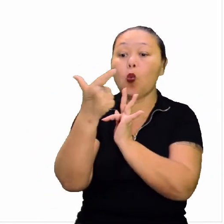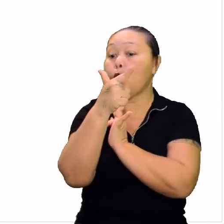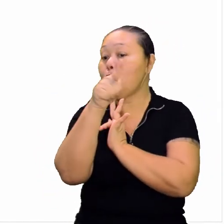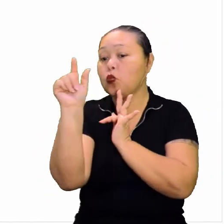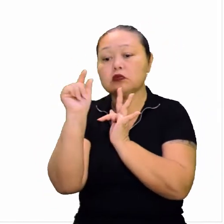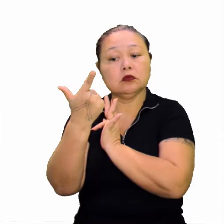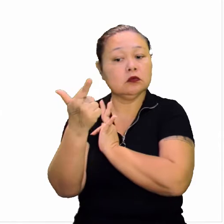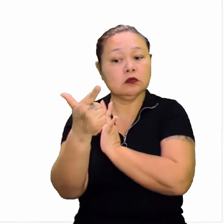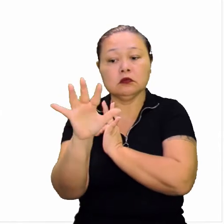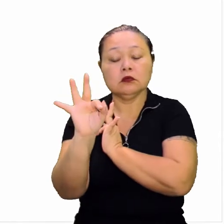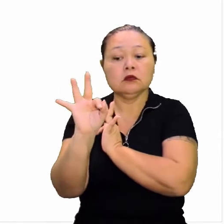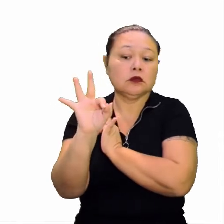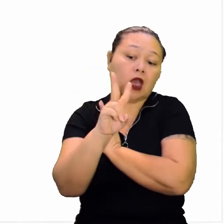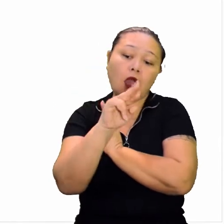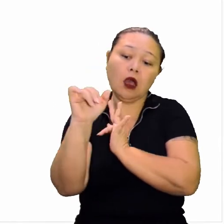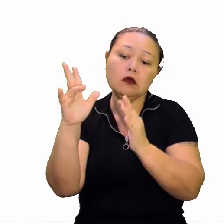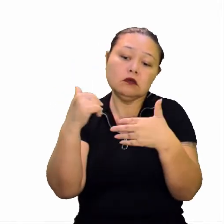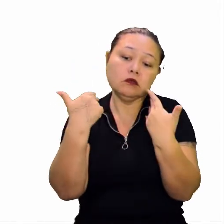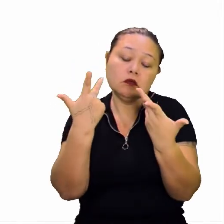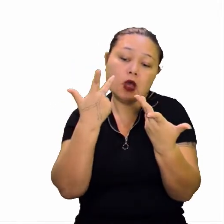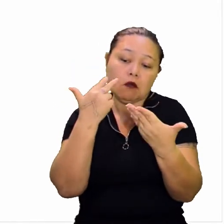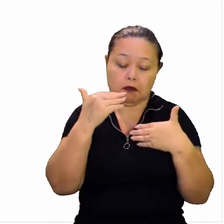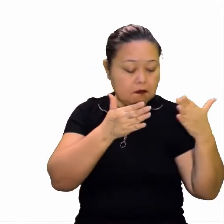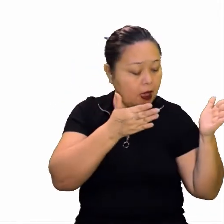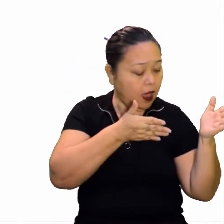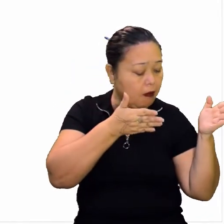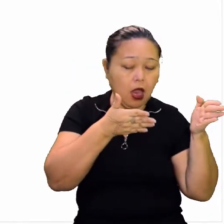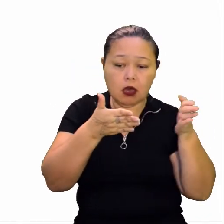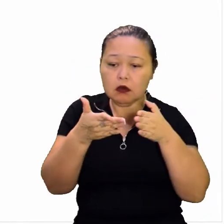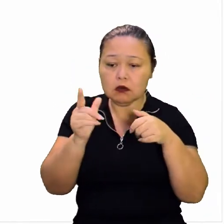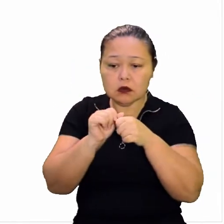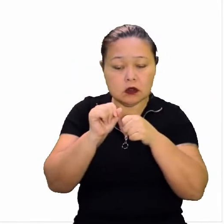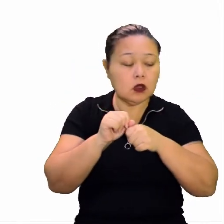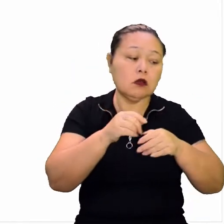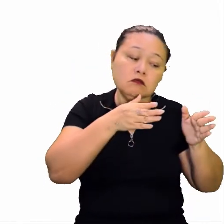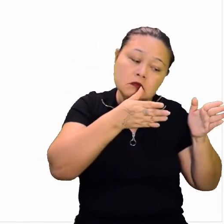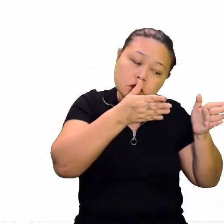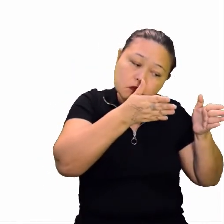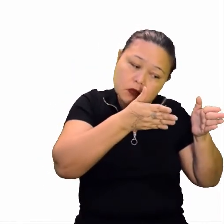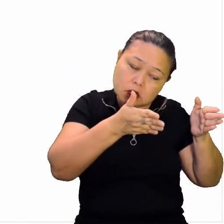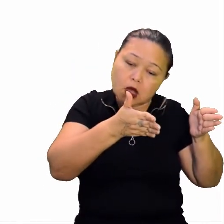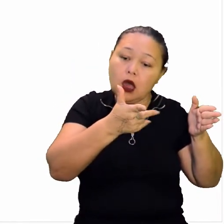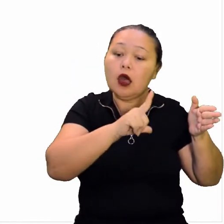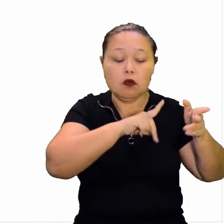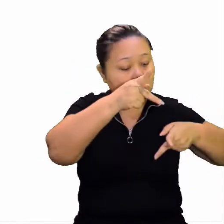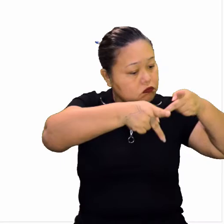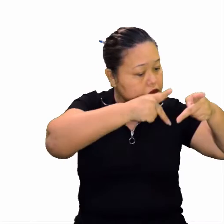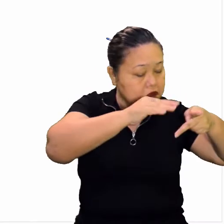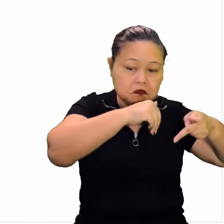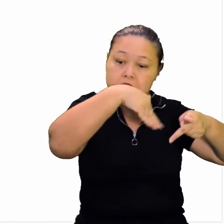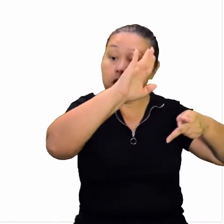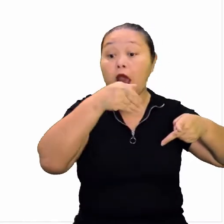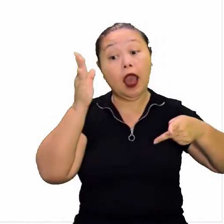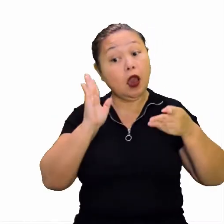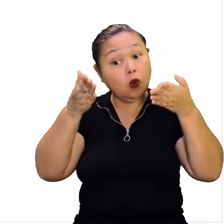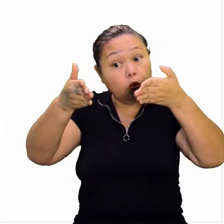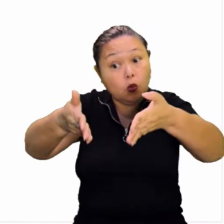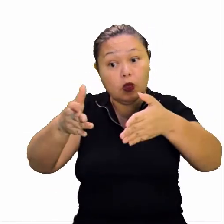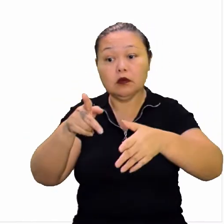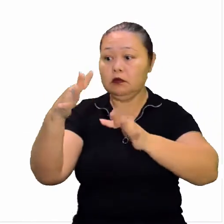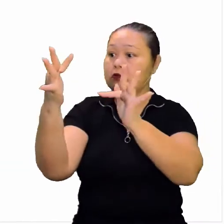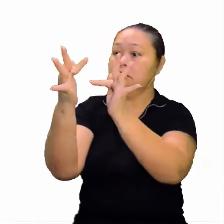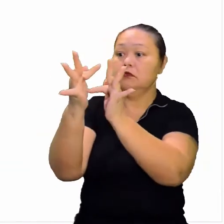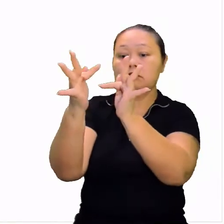quer dizer, vai ser por período, né, na verdade? Em cada período tem um povo que se destaca. Nesse caso específico, eu tenho os